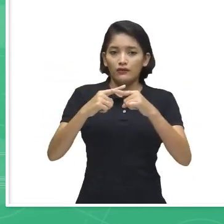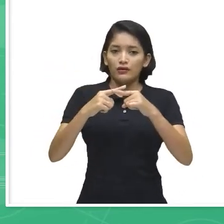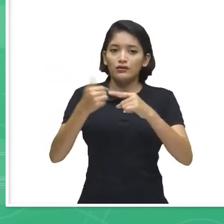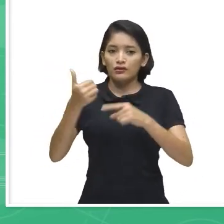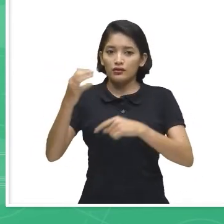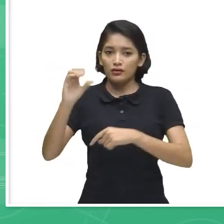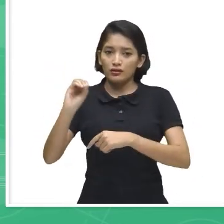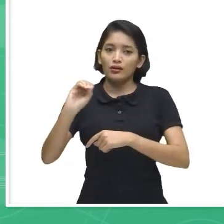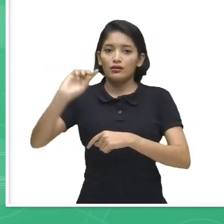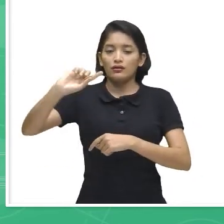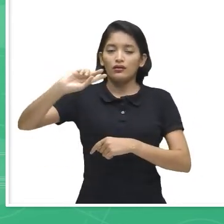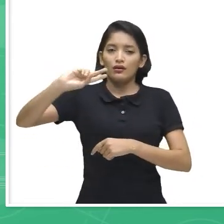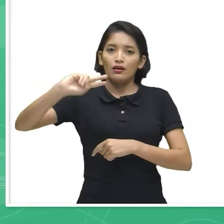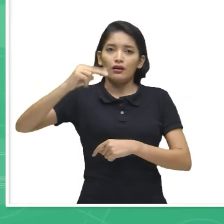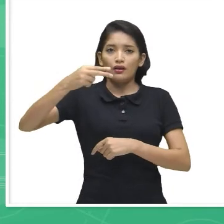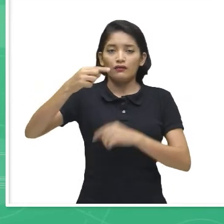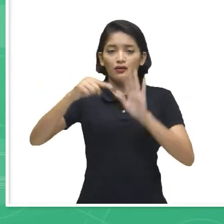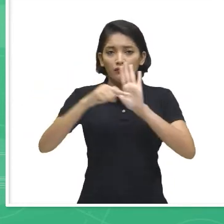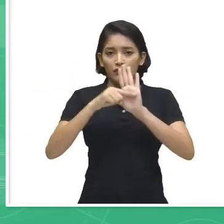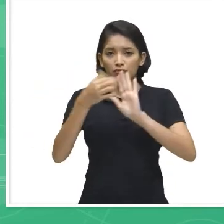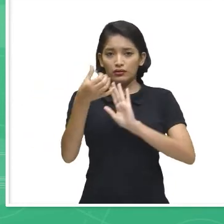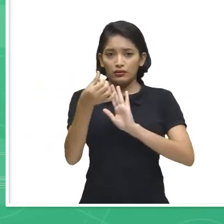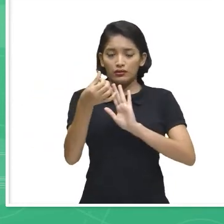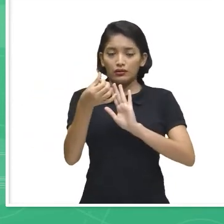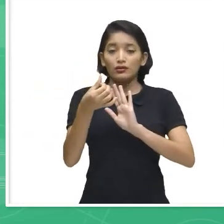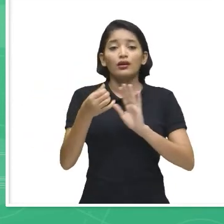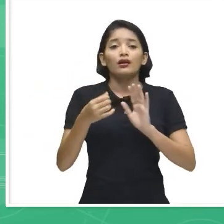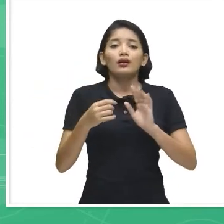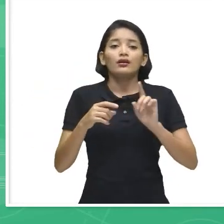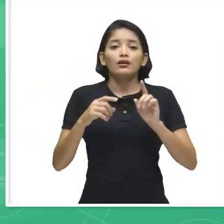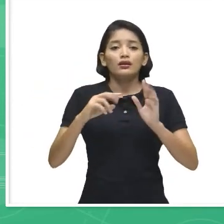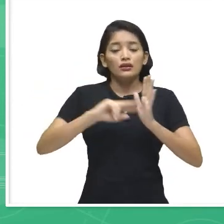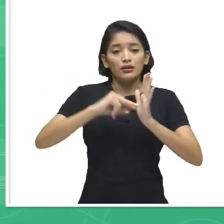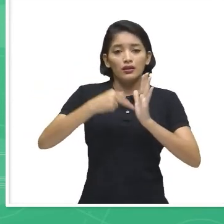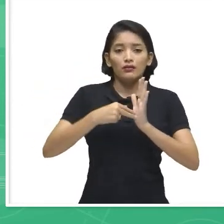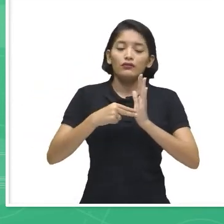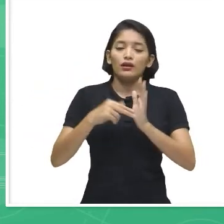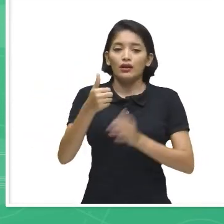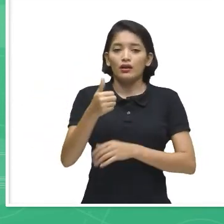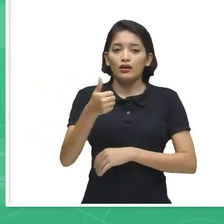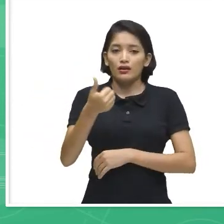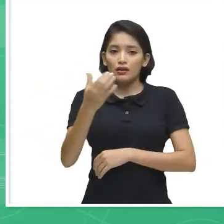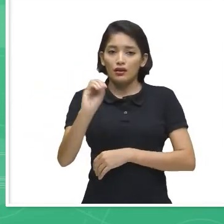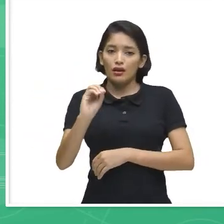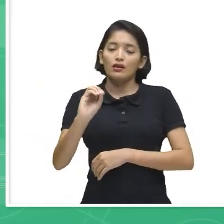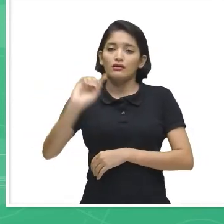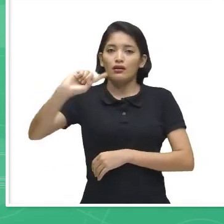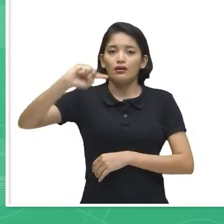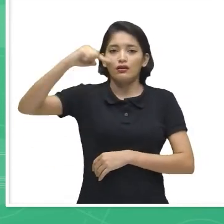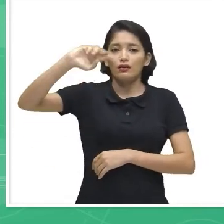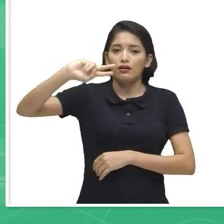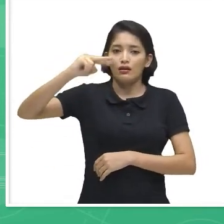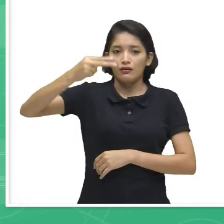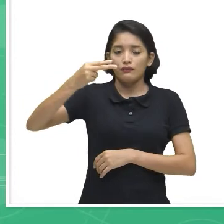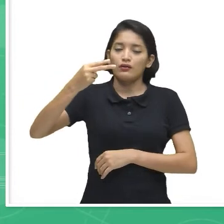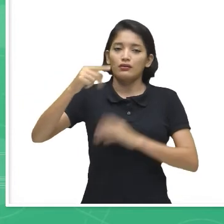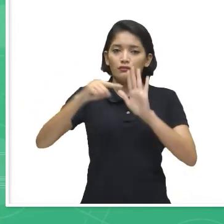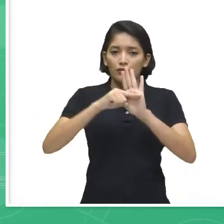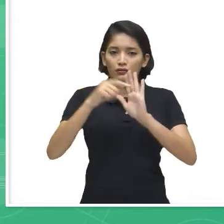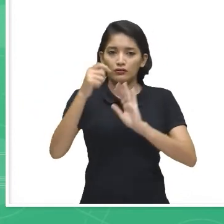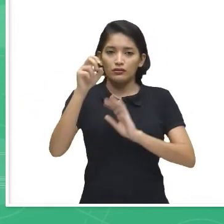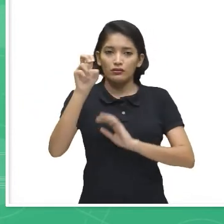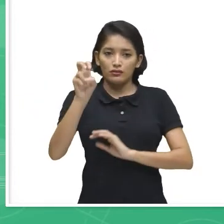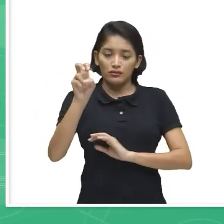10 elevado a menos 6 coulomb, que é a mesma coisa que 10 a menos 5 coulomb, tá certo? Porque repete a base,